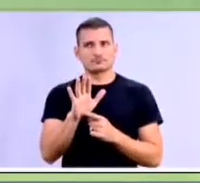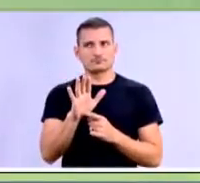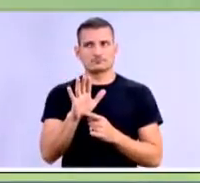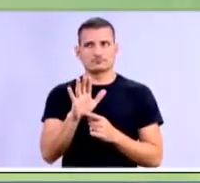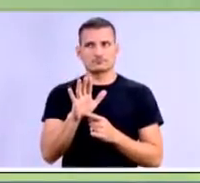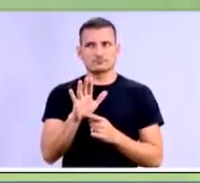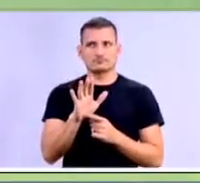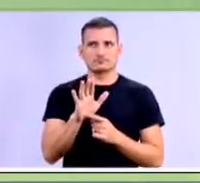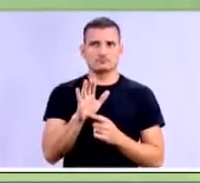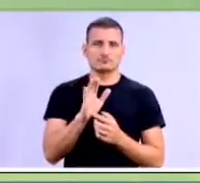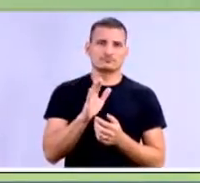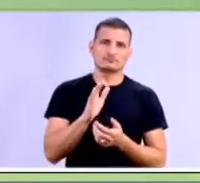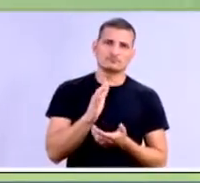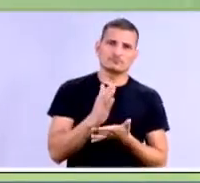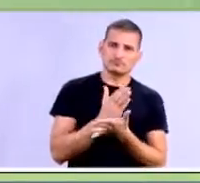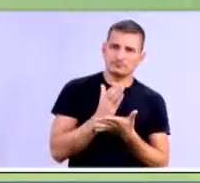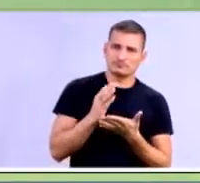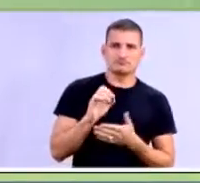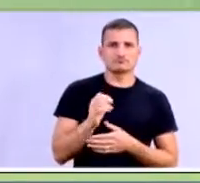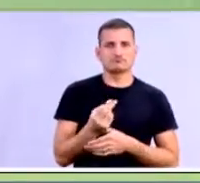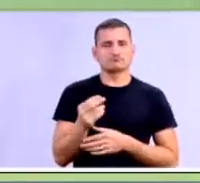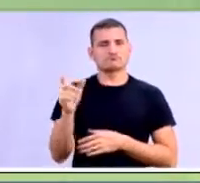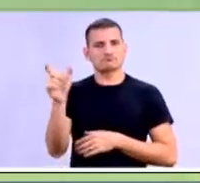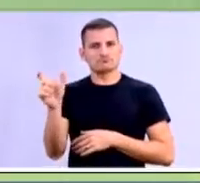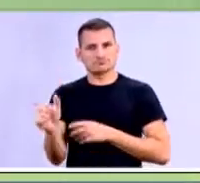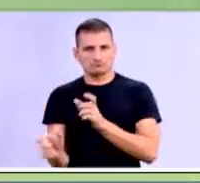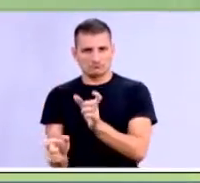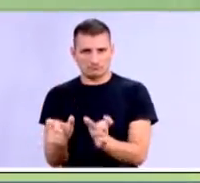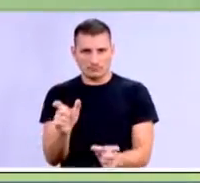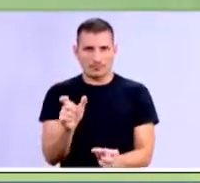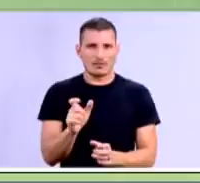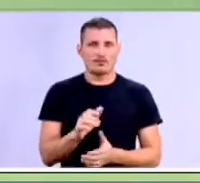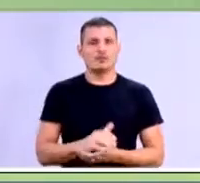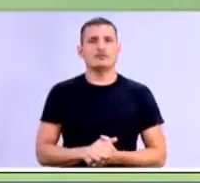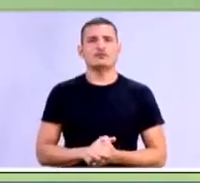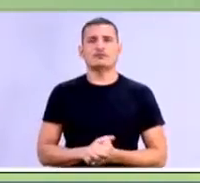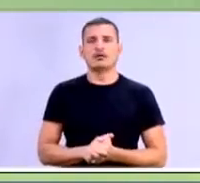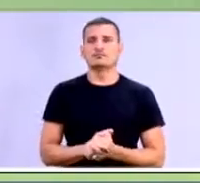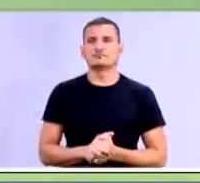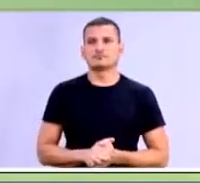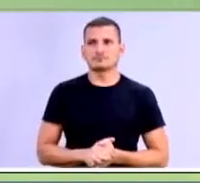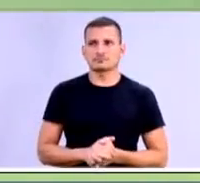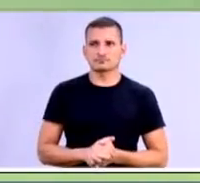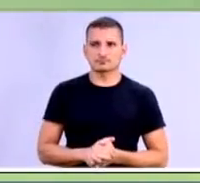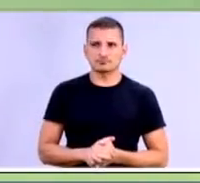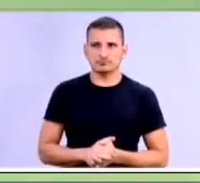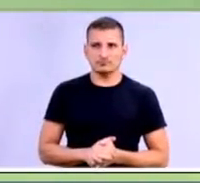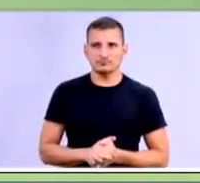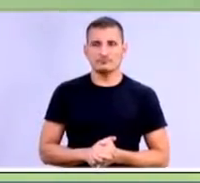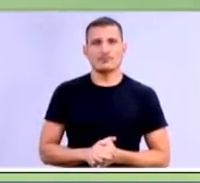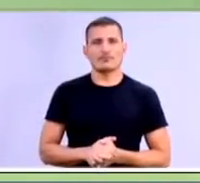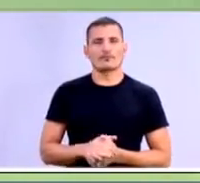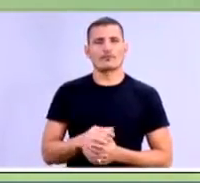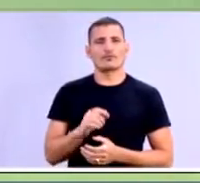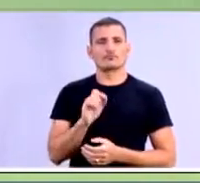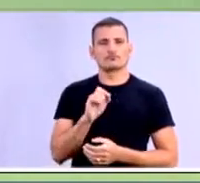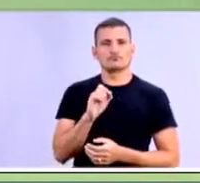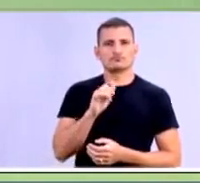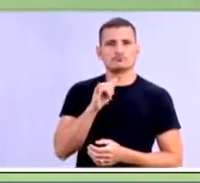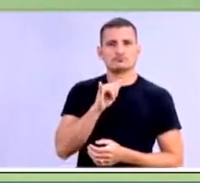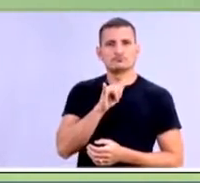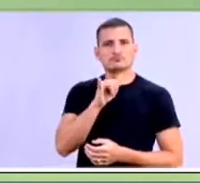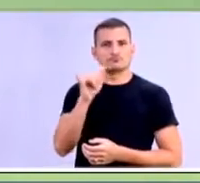verbalmente algo ou alguém a partir de um ponto de vista, a partir da ótica do emissor. O